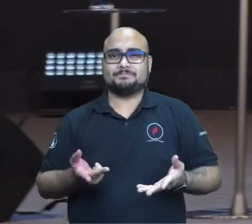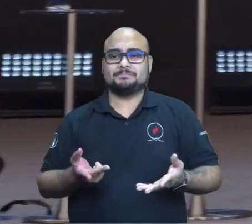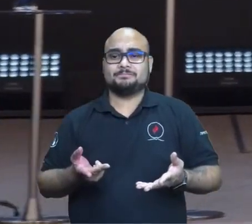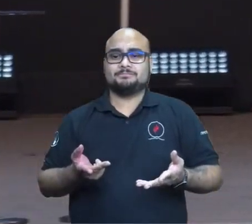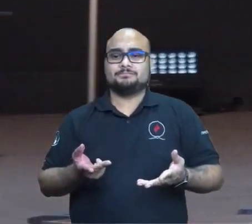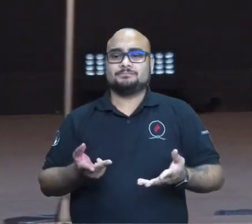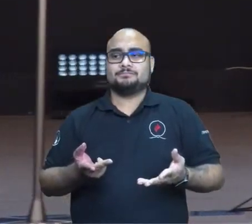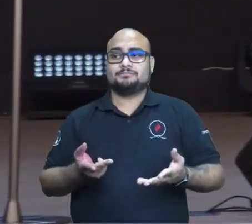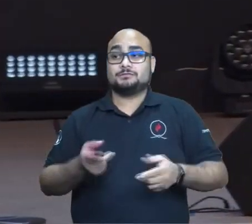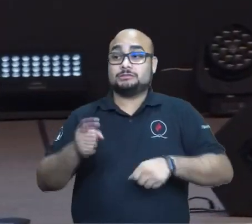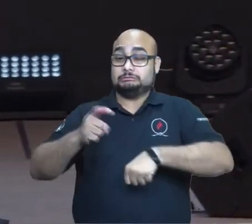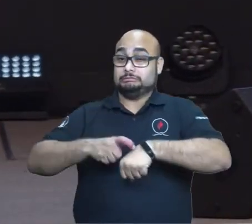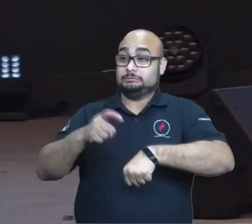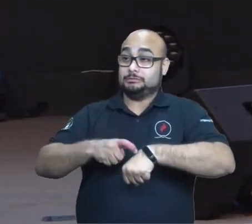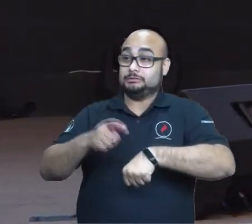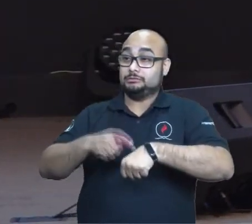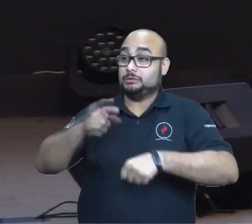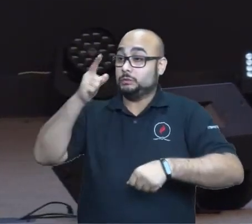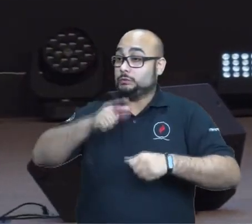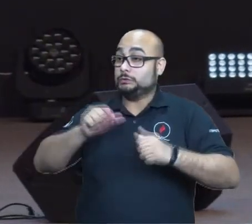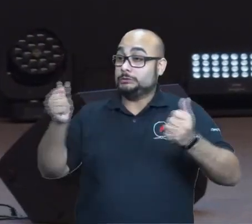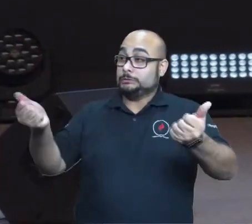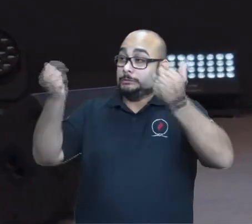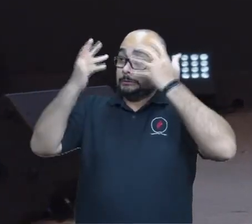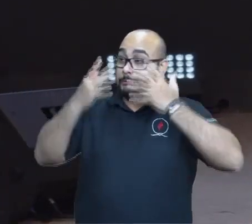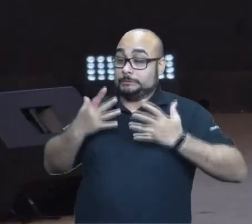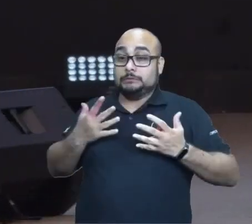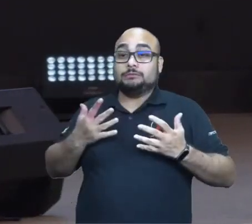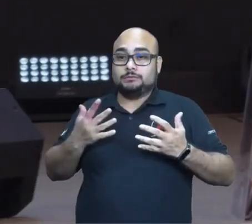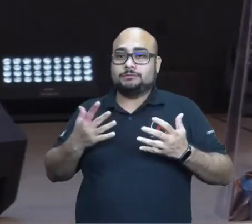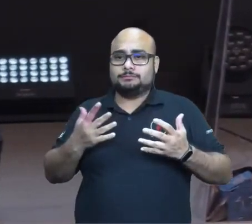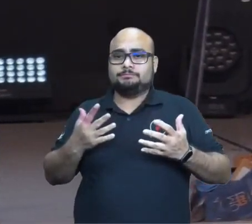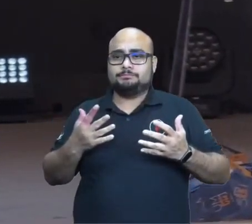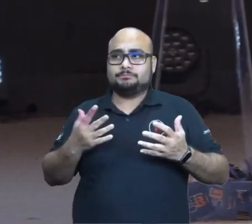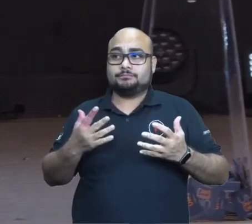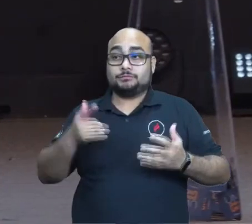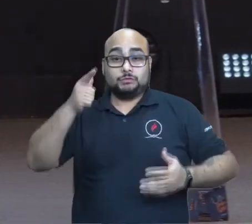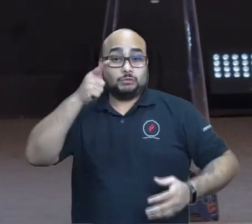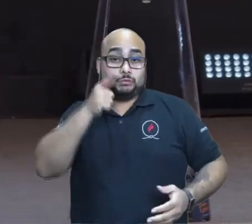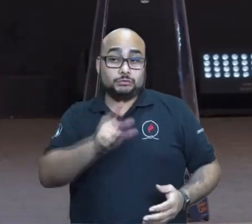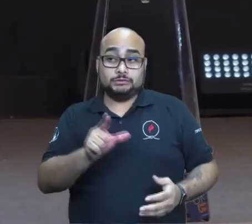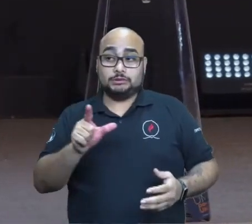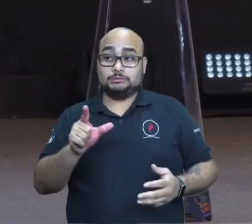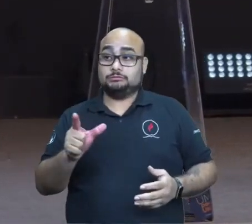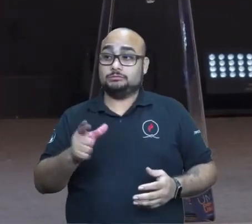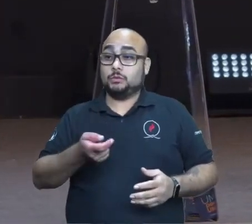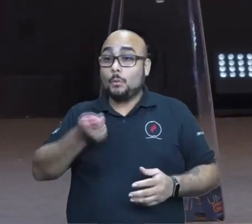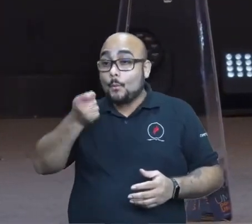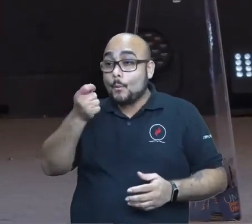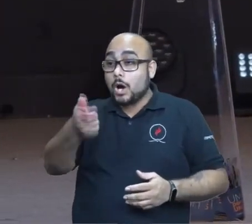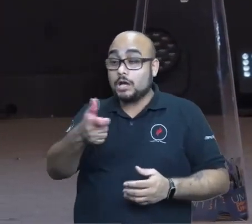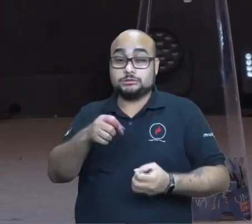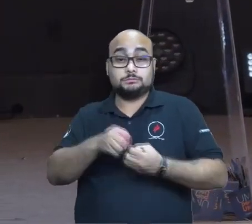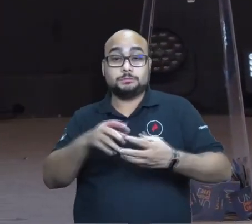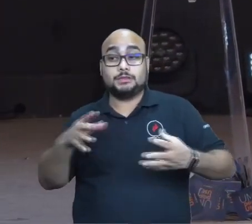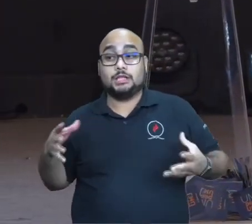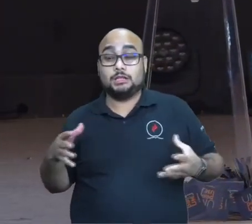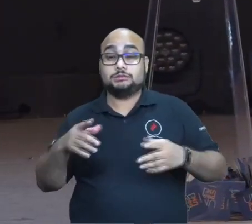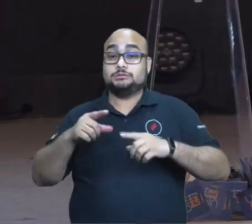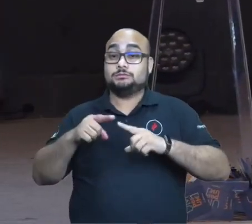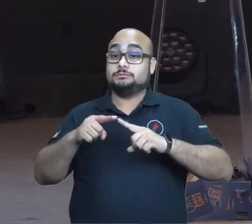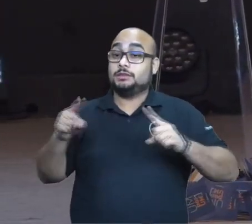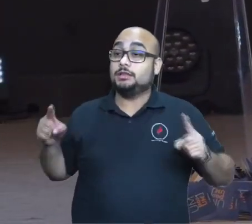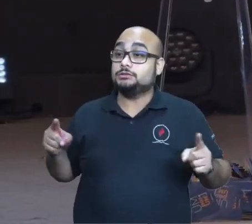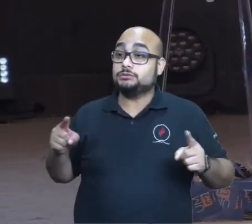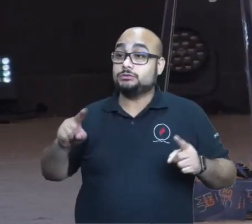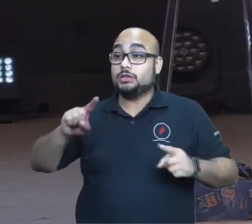de se beneficiar com algo acaba de ver a vida cair e já tem que lidar com o ferro do